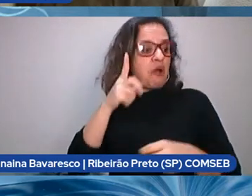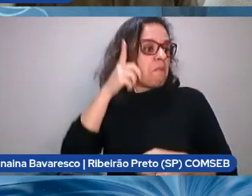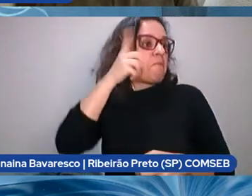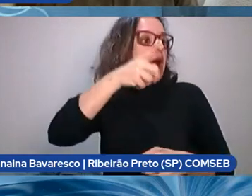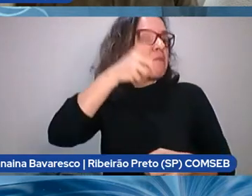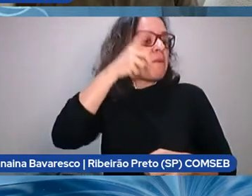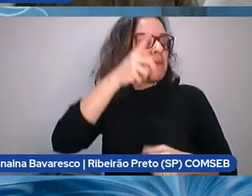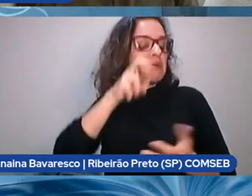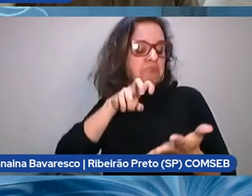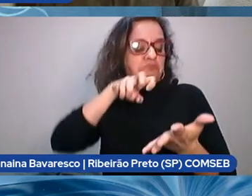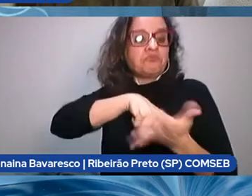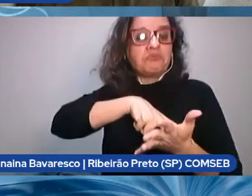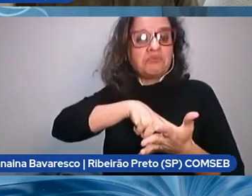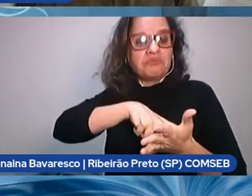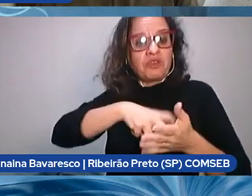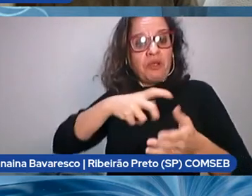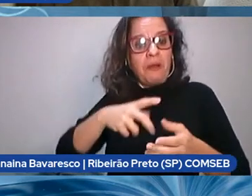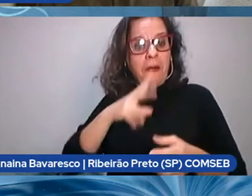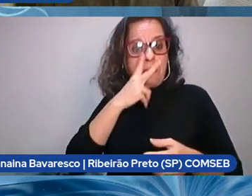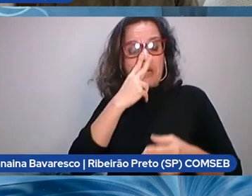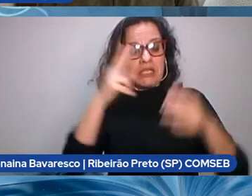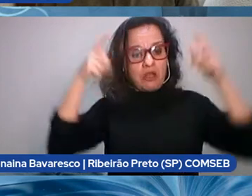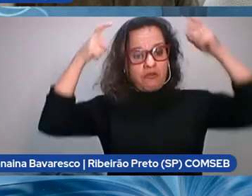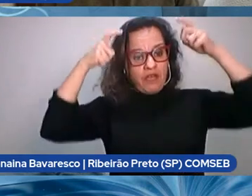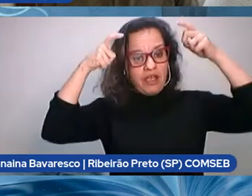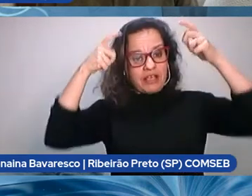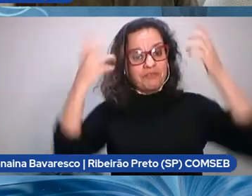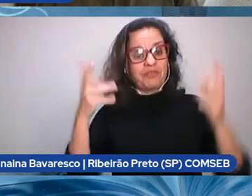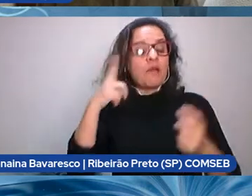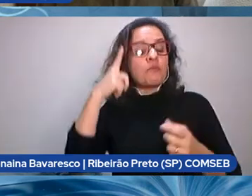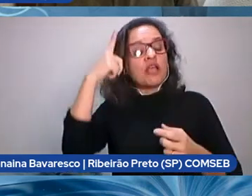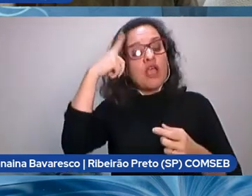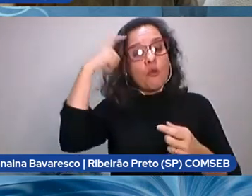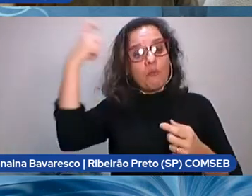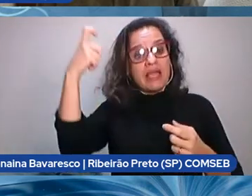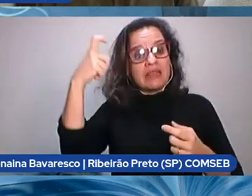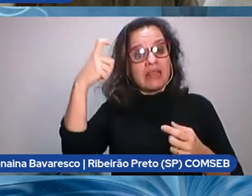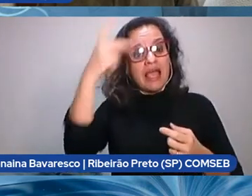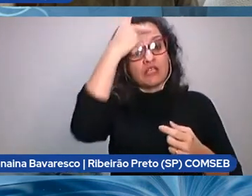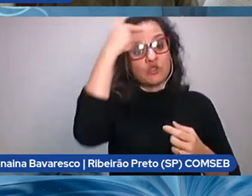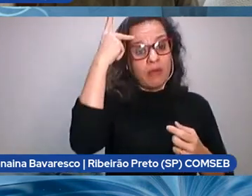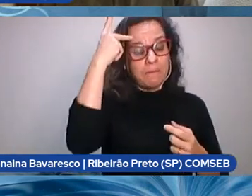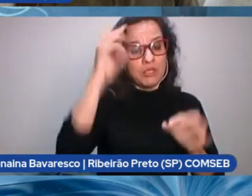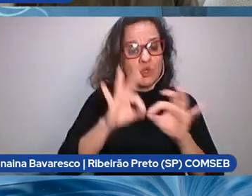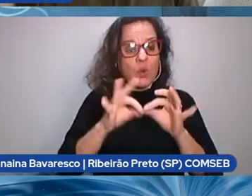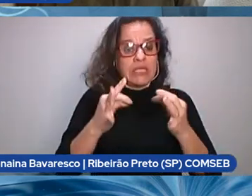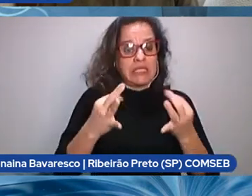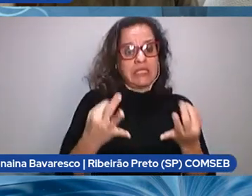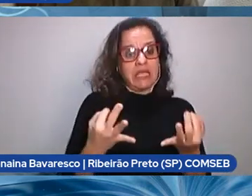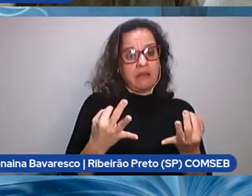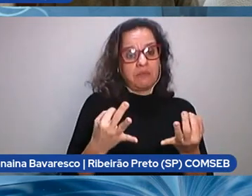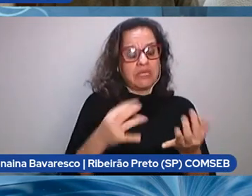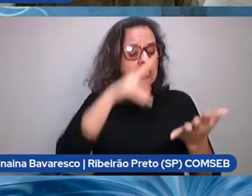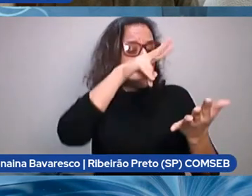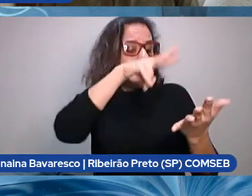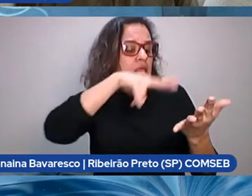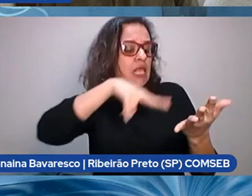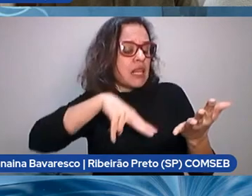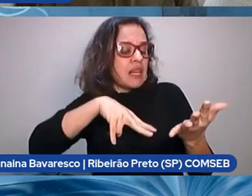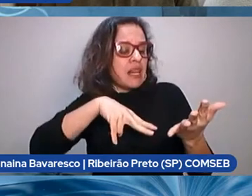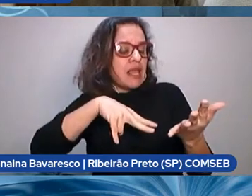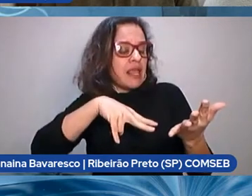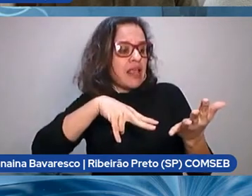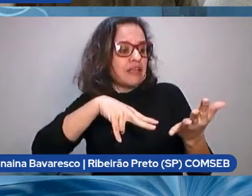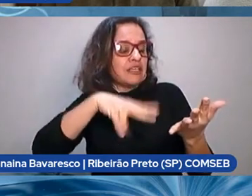filhos. Porque essa é a ideia imediatista de uma pessoa simples que lê sem pensar no que